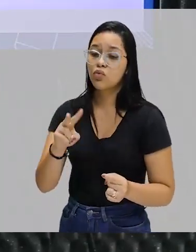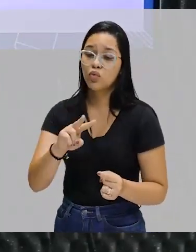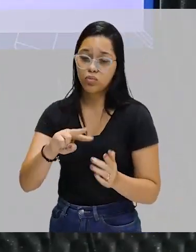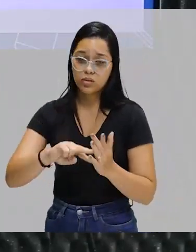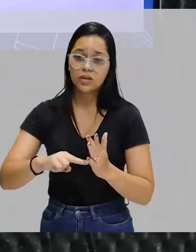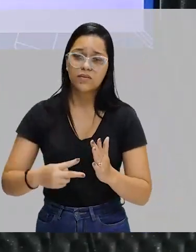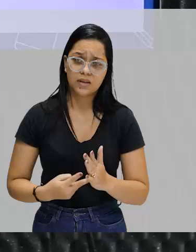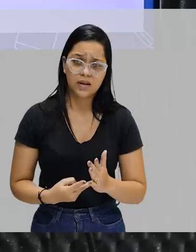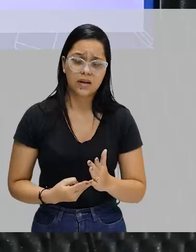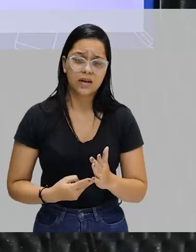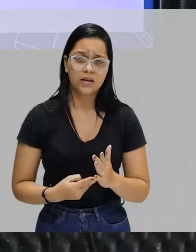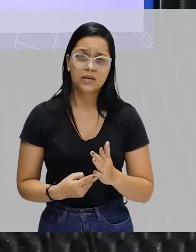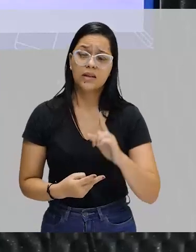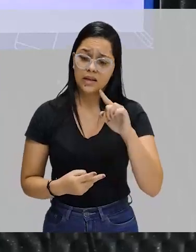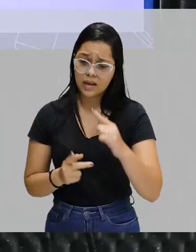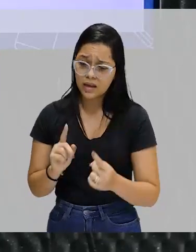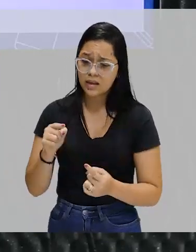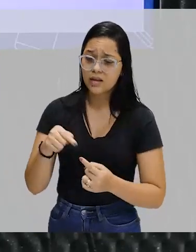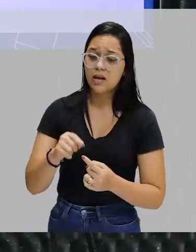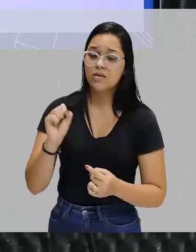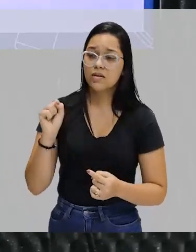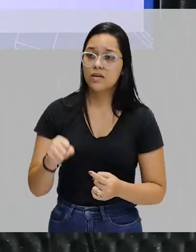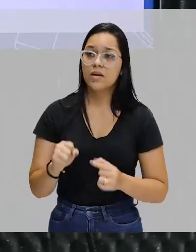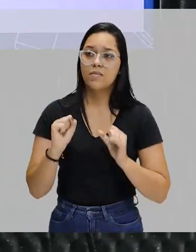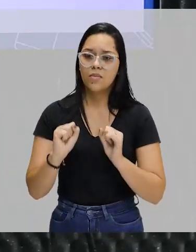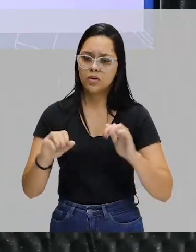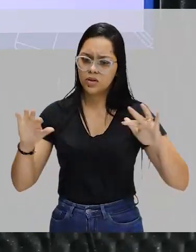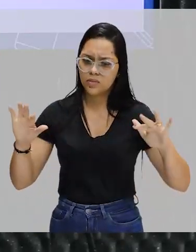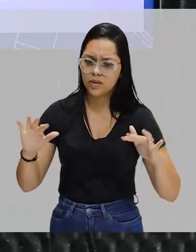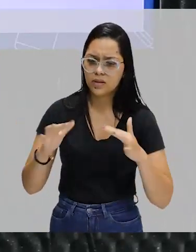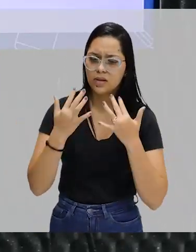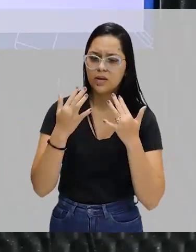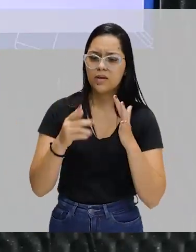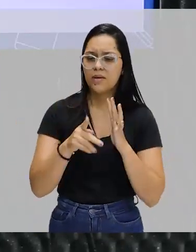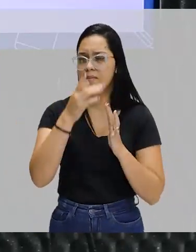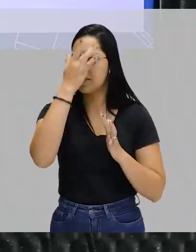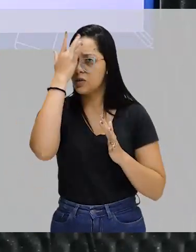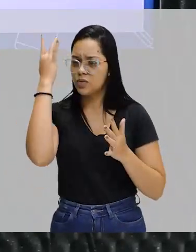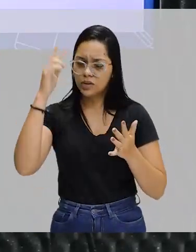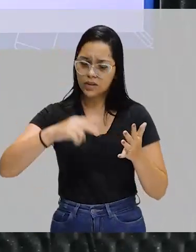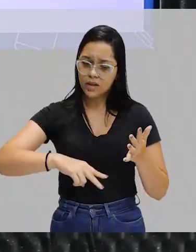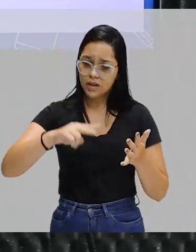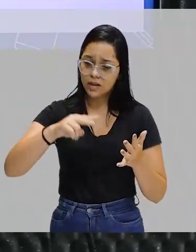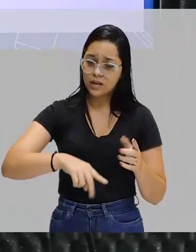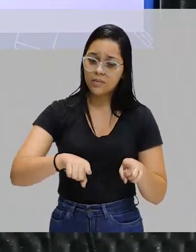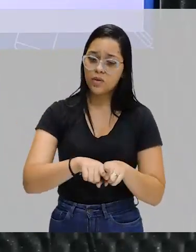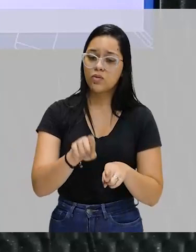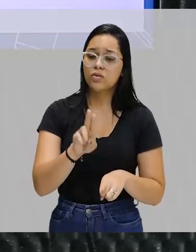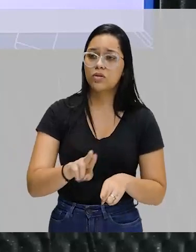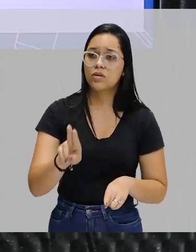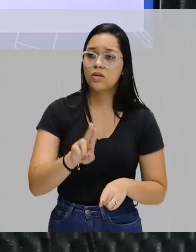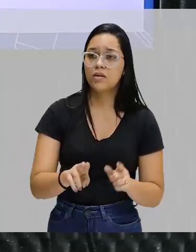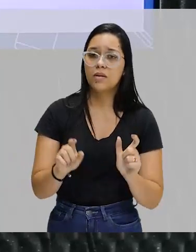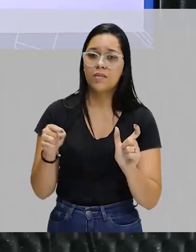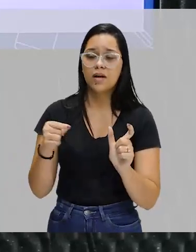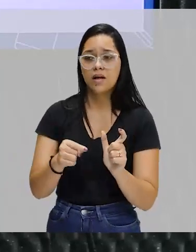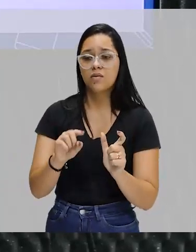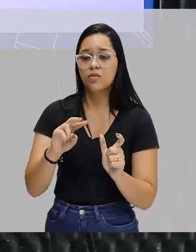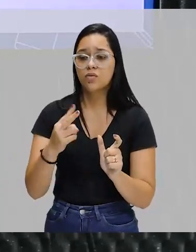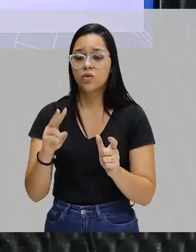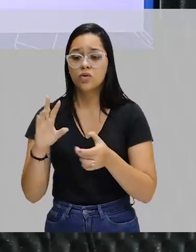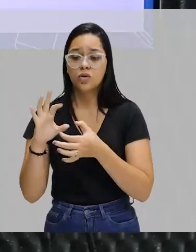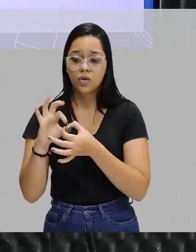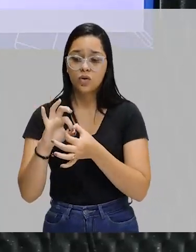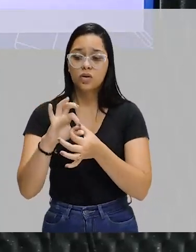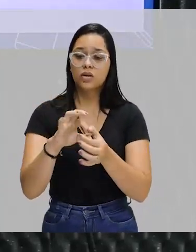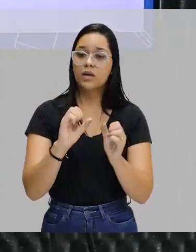sentido. E esse duplo sentido foi intencional, mesmo para chamar a atenção do leitor, né, e utilizando aquela palavra nos dois contextos que ela